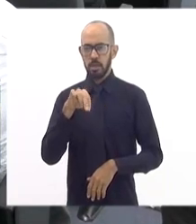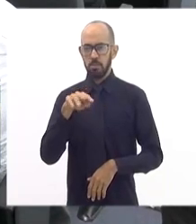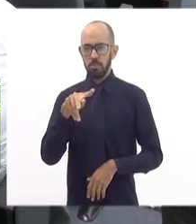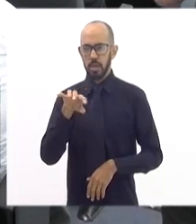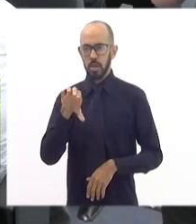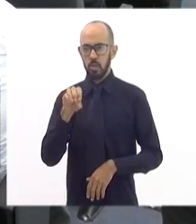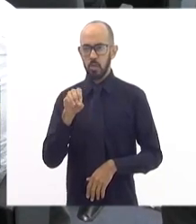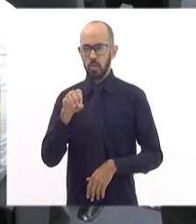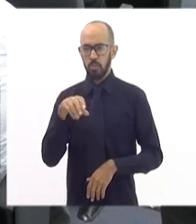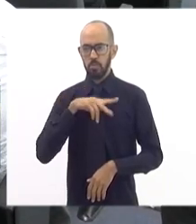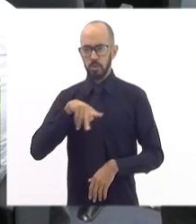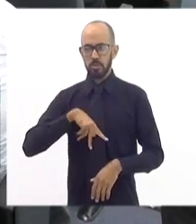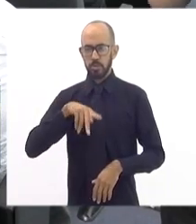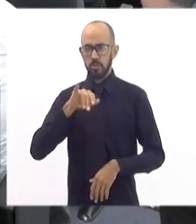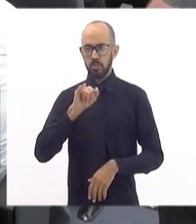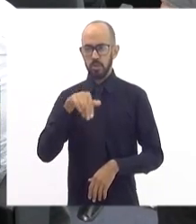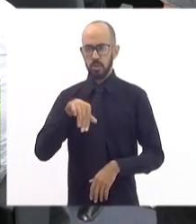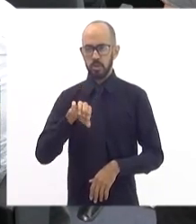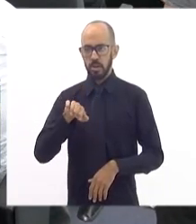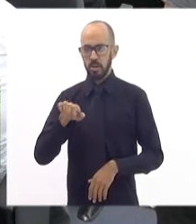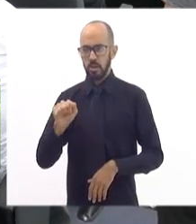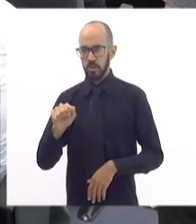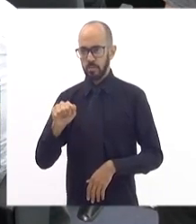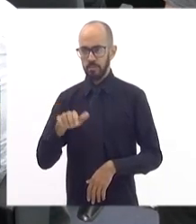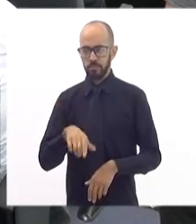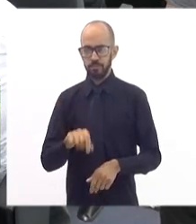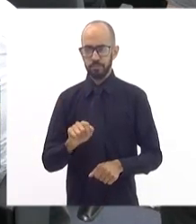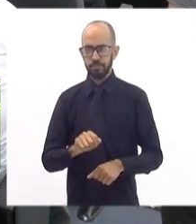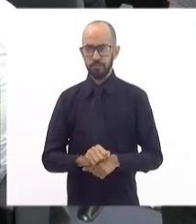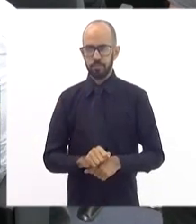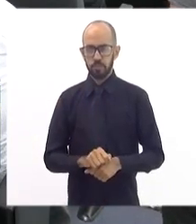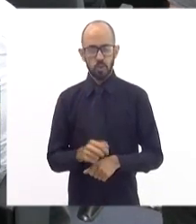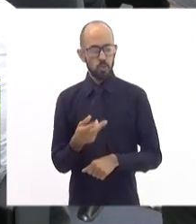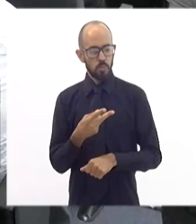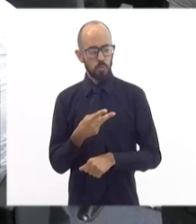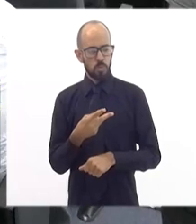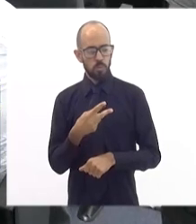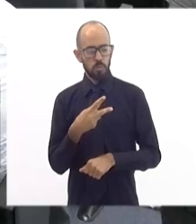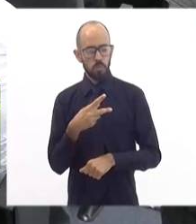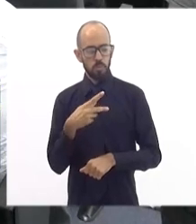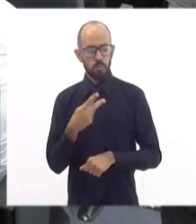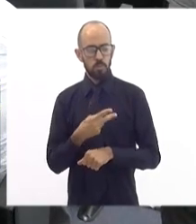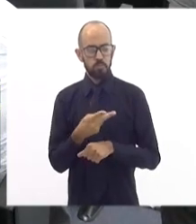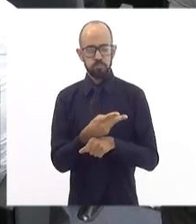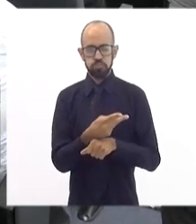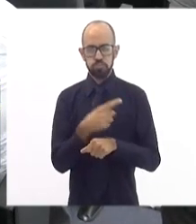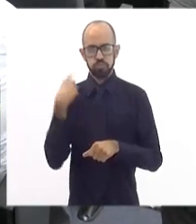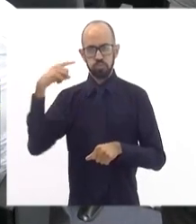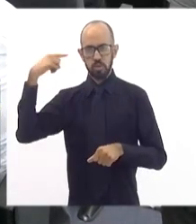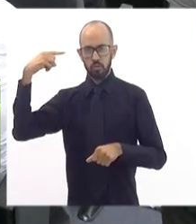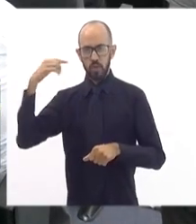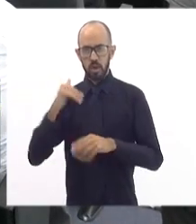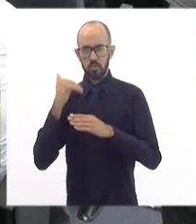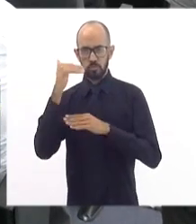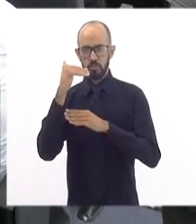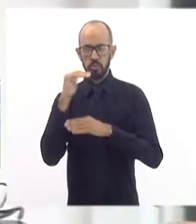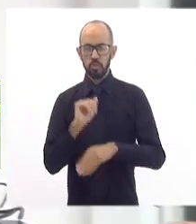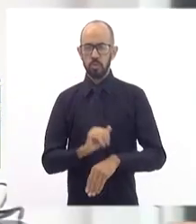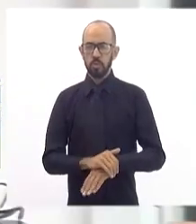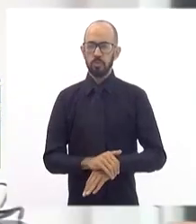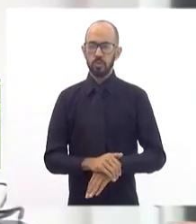e procurador Jaime do que o polos quero saudade maneira muito especial a